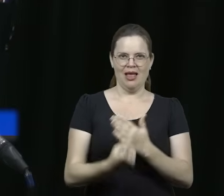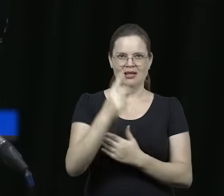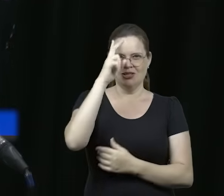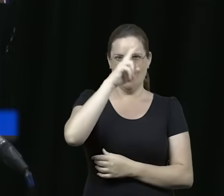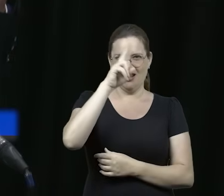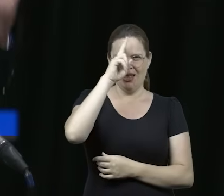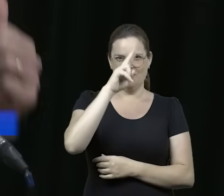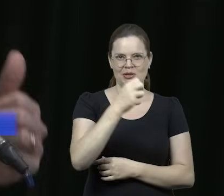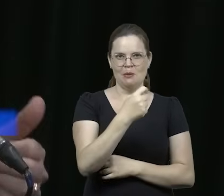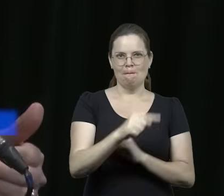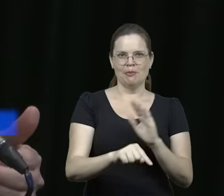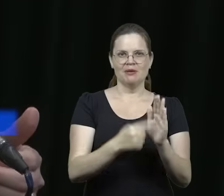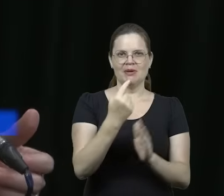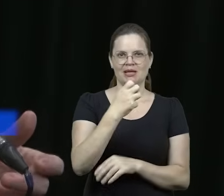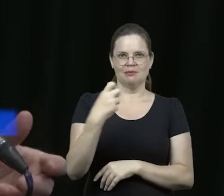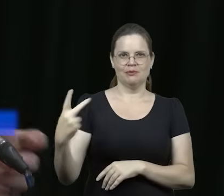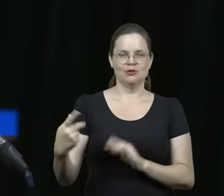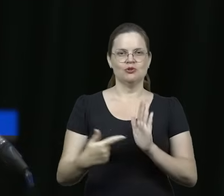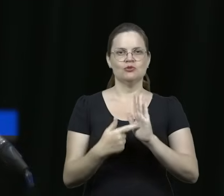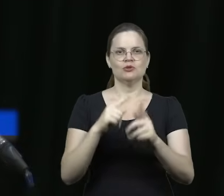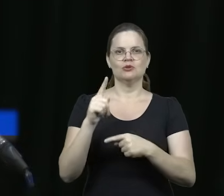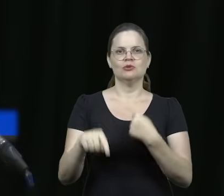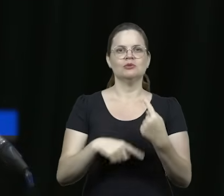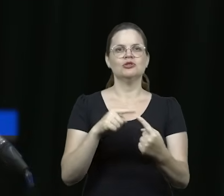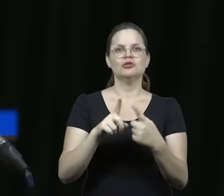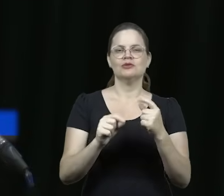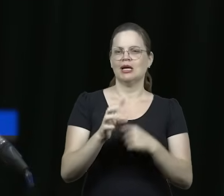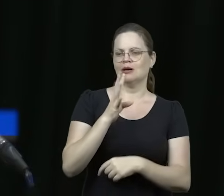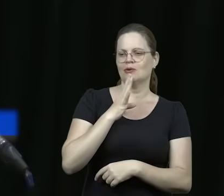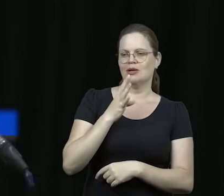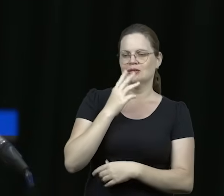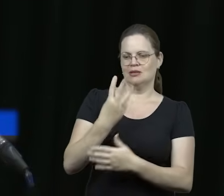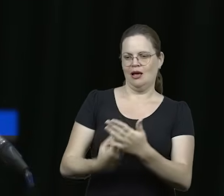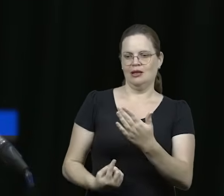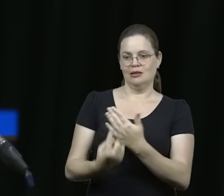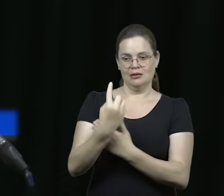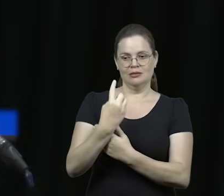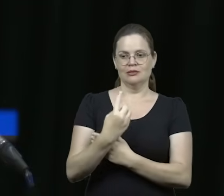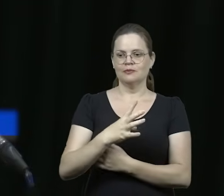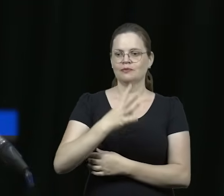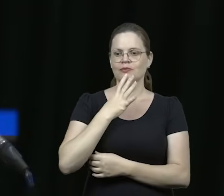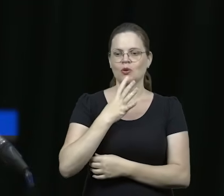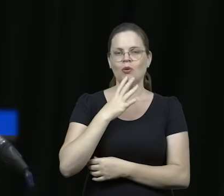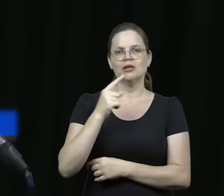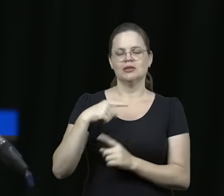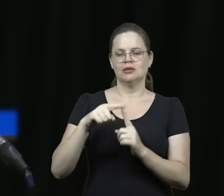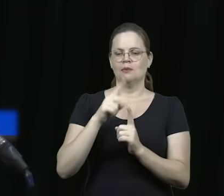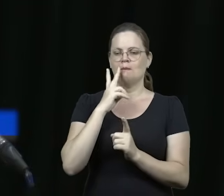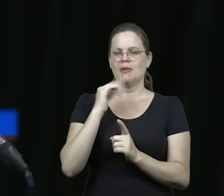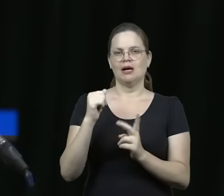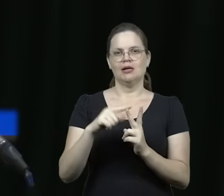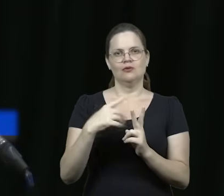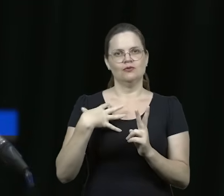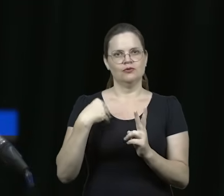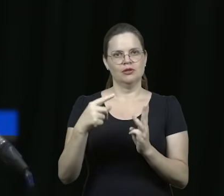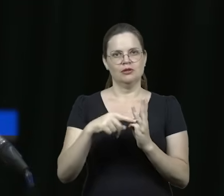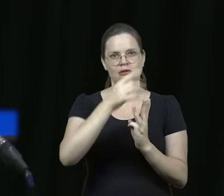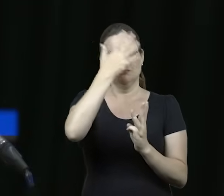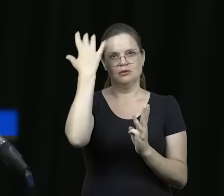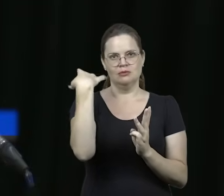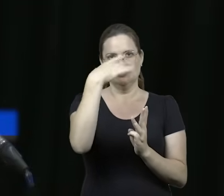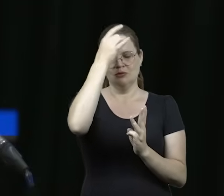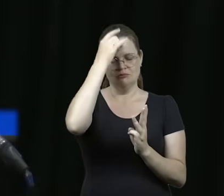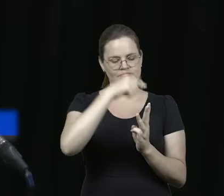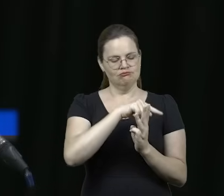primeiro episódio, era conhecer a Trindade. Conhecer quem é o Pai, quem é o Filho, quem